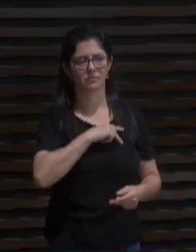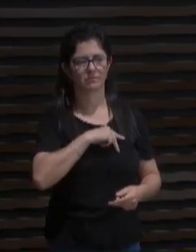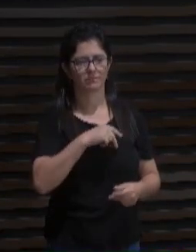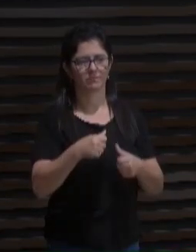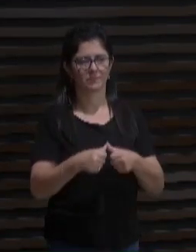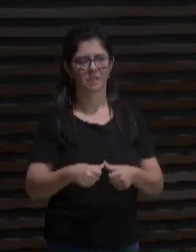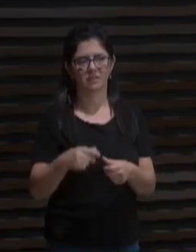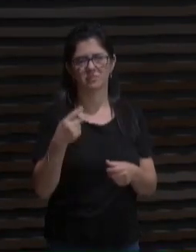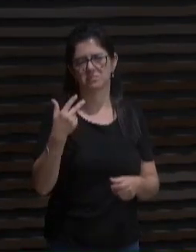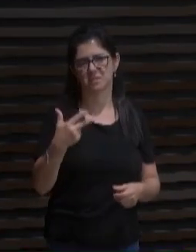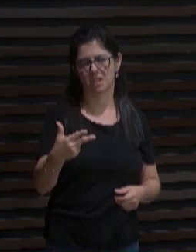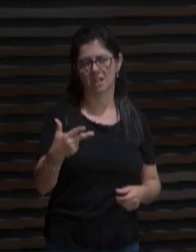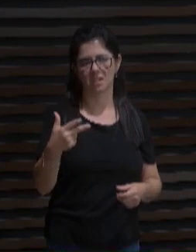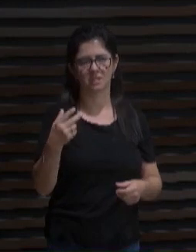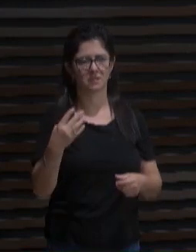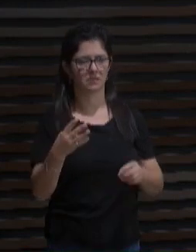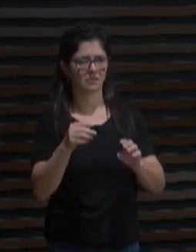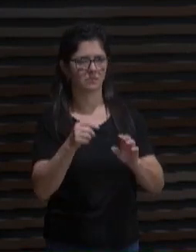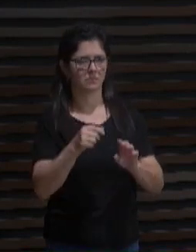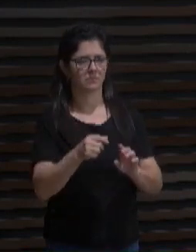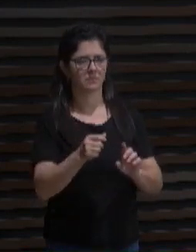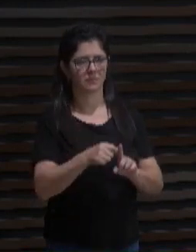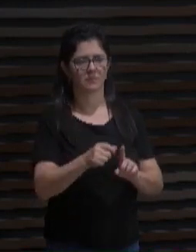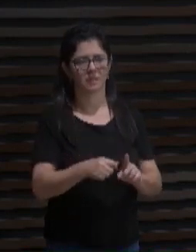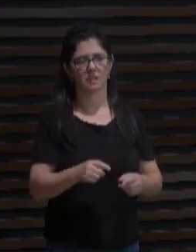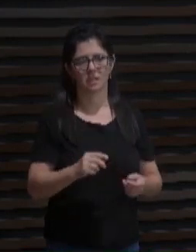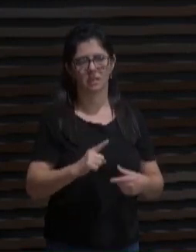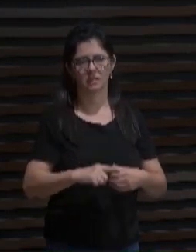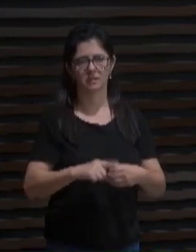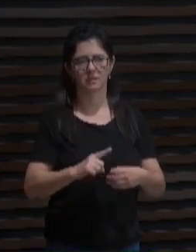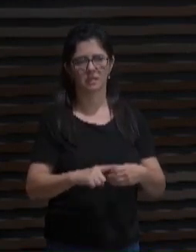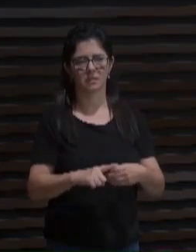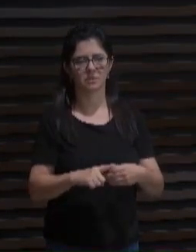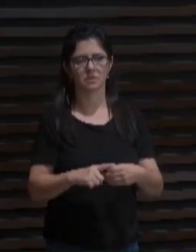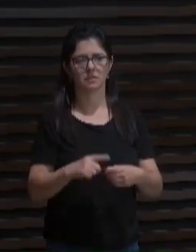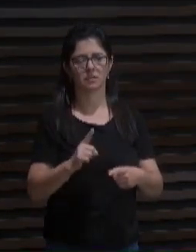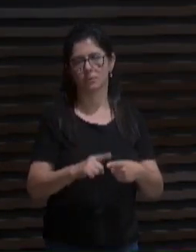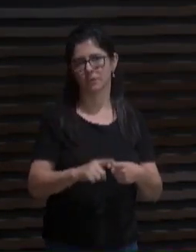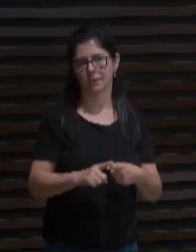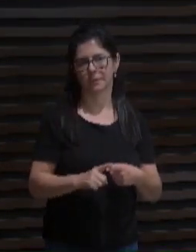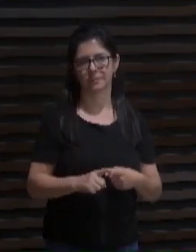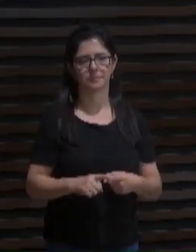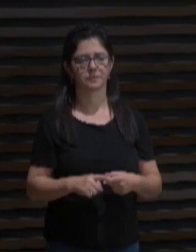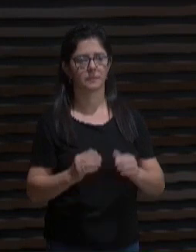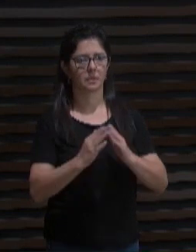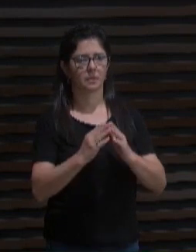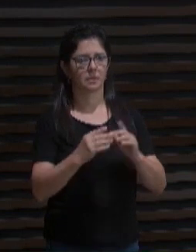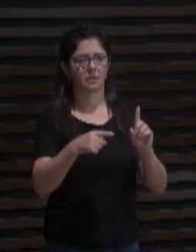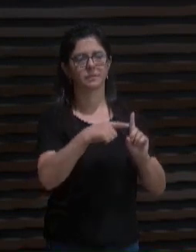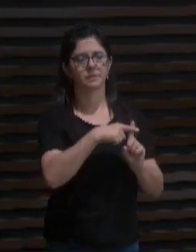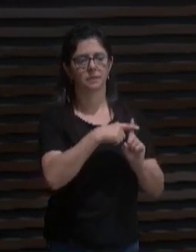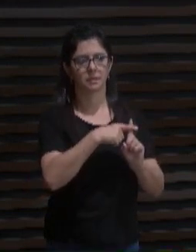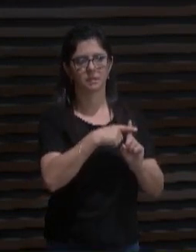porque Filipos, a igreja de Filipos, ela mandou auxílio para ele ser sustentado. Então ele ficou um período ali com aqueles irmãos,